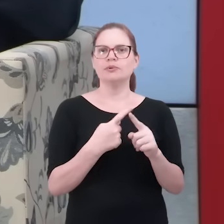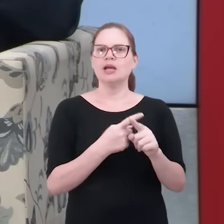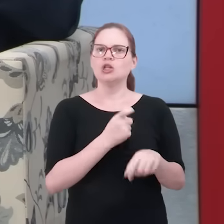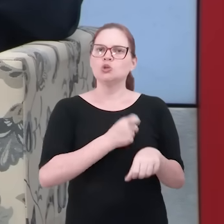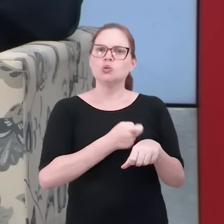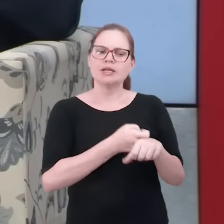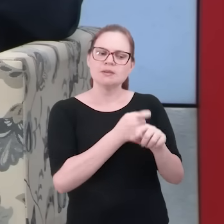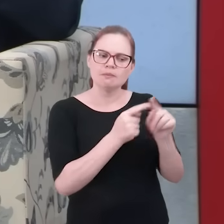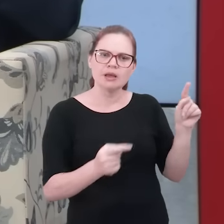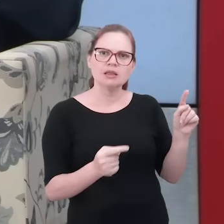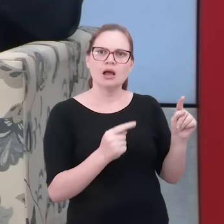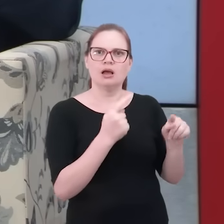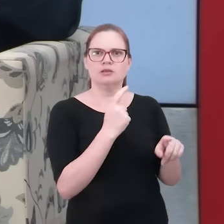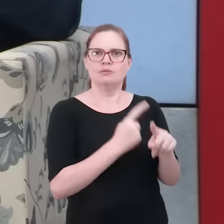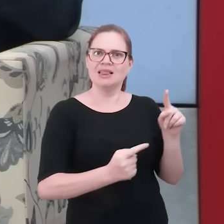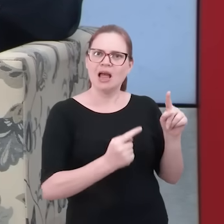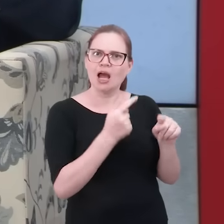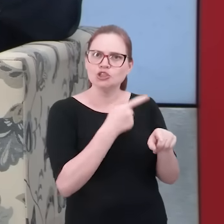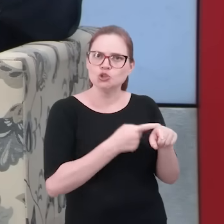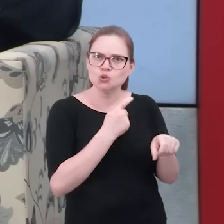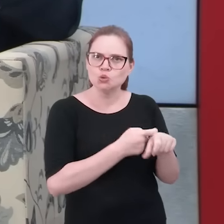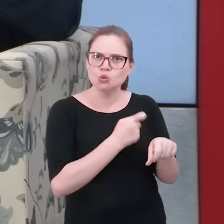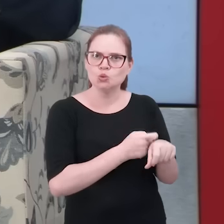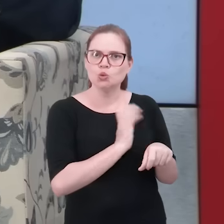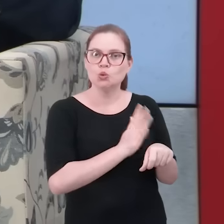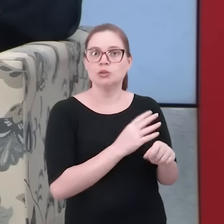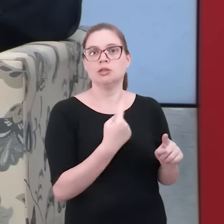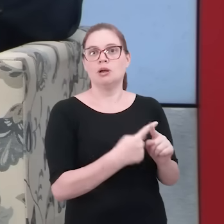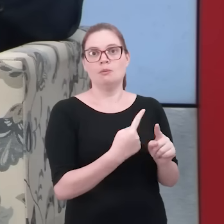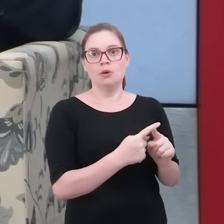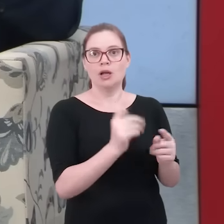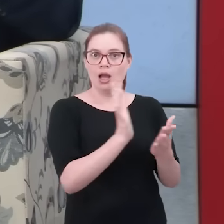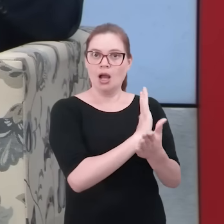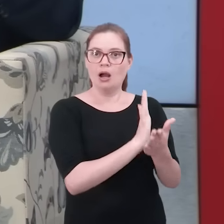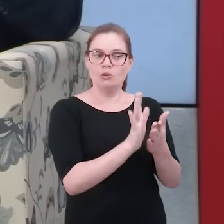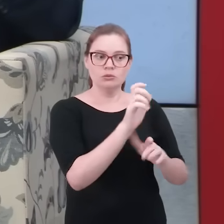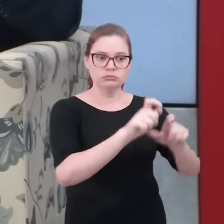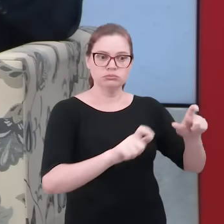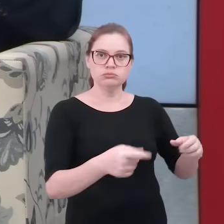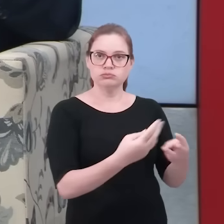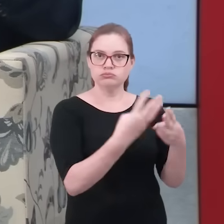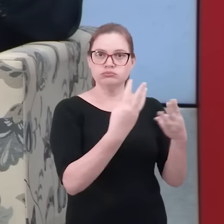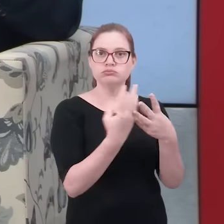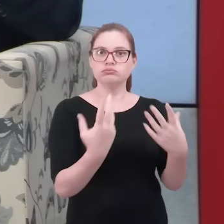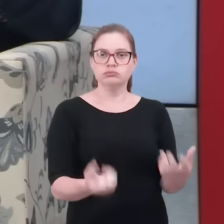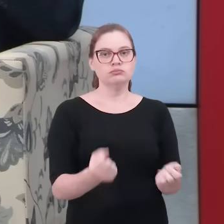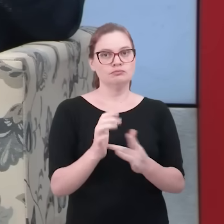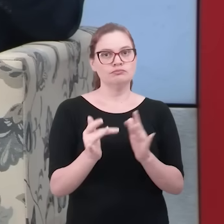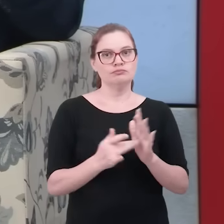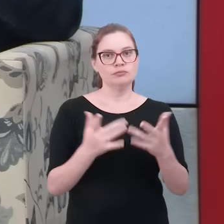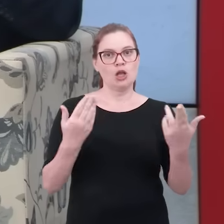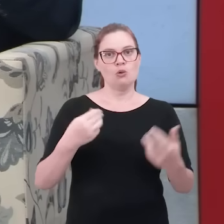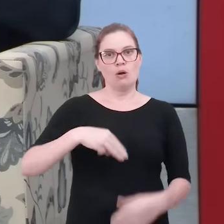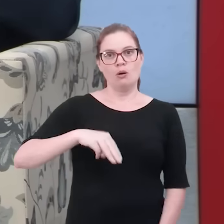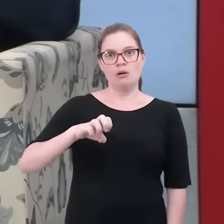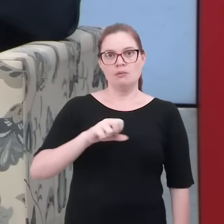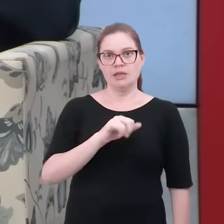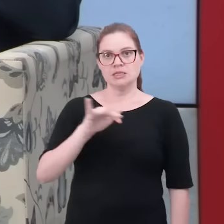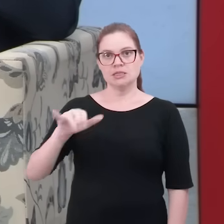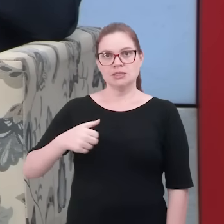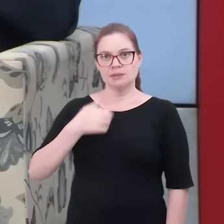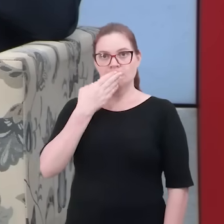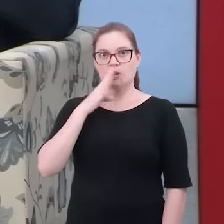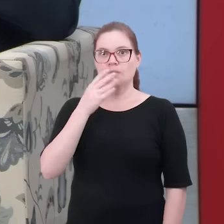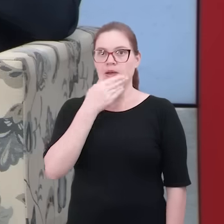Israel foi endurecido em parte porque alguns de Israel, muitos, vão se converter ao Senhor Jesus, vão aceitar o Senhor Jesus